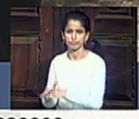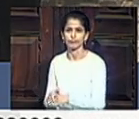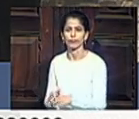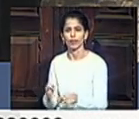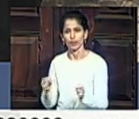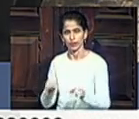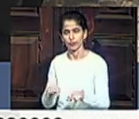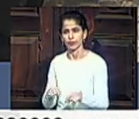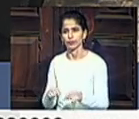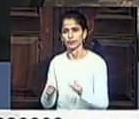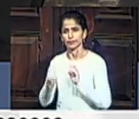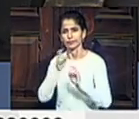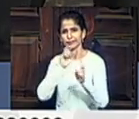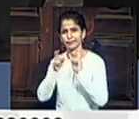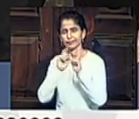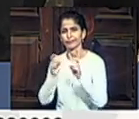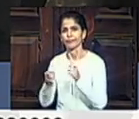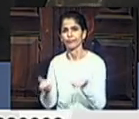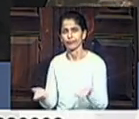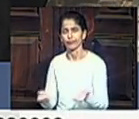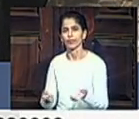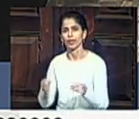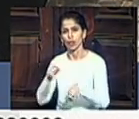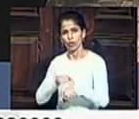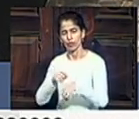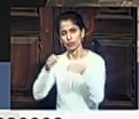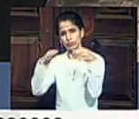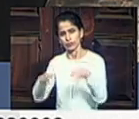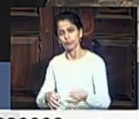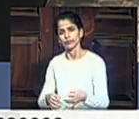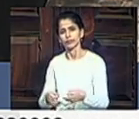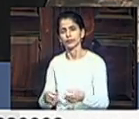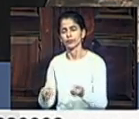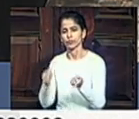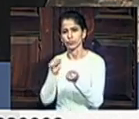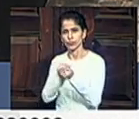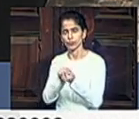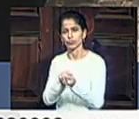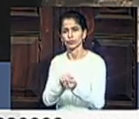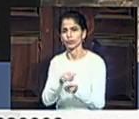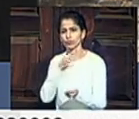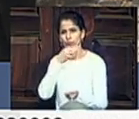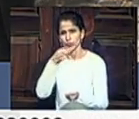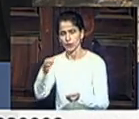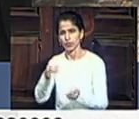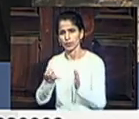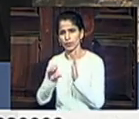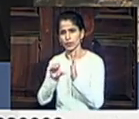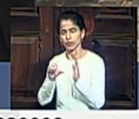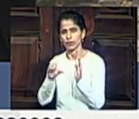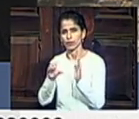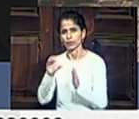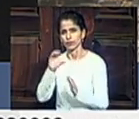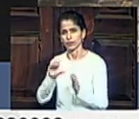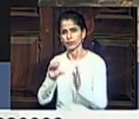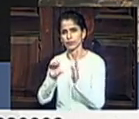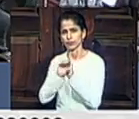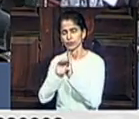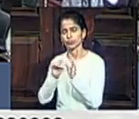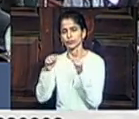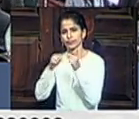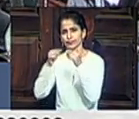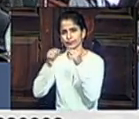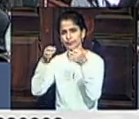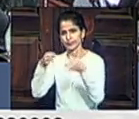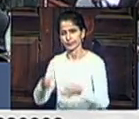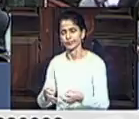discutir. O mérito da matéria no momento apropriado. Eu acompanho o parecer pela constitucionalidade do relator Edson Albertazzi. Obrigado,